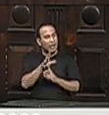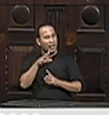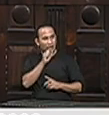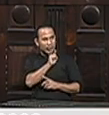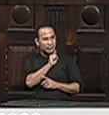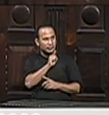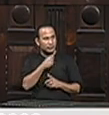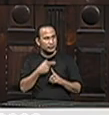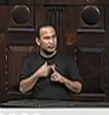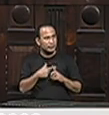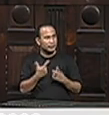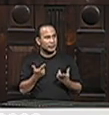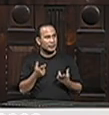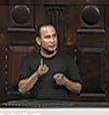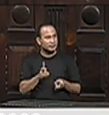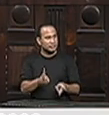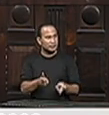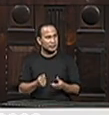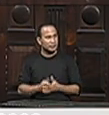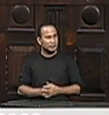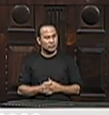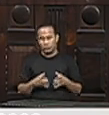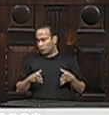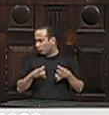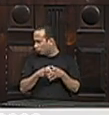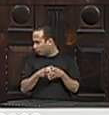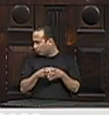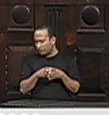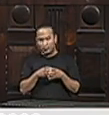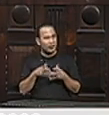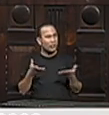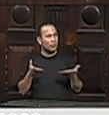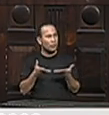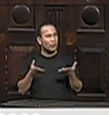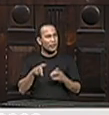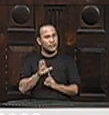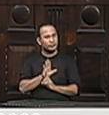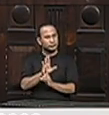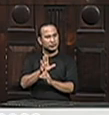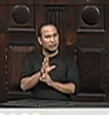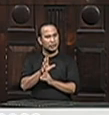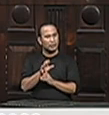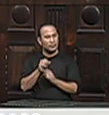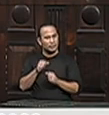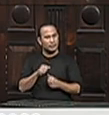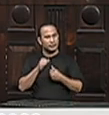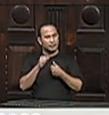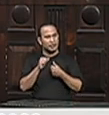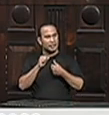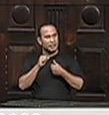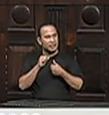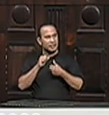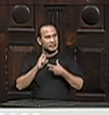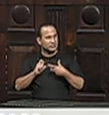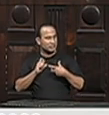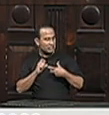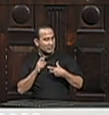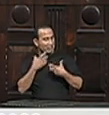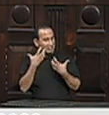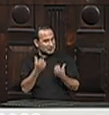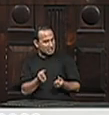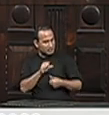dizer que eu estou presidindo a Comissão do Trabalho até o ano que vem, até o ano de